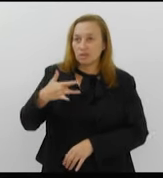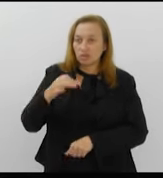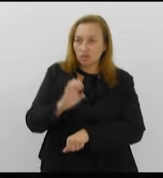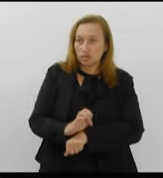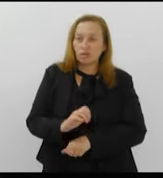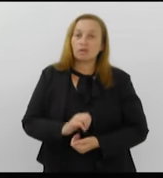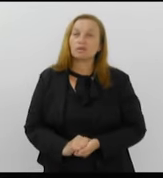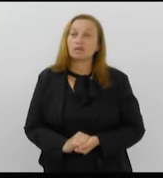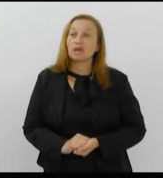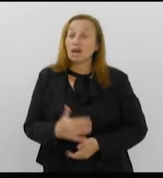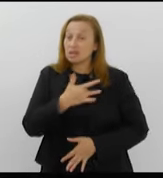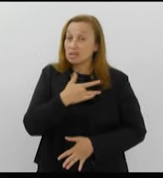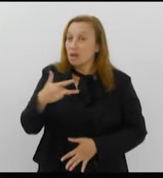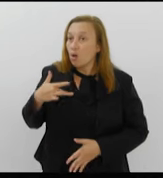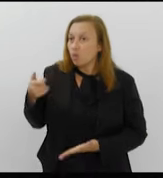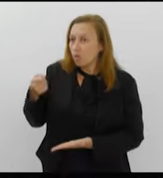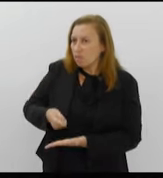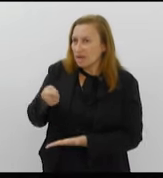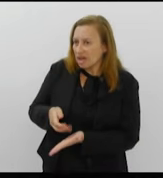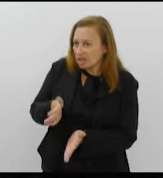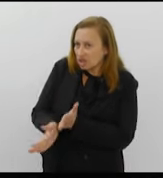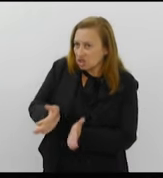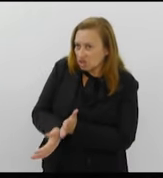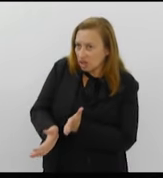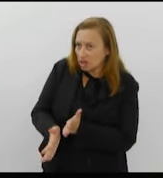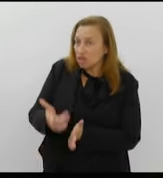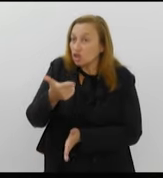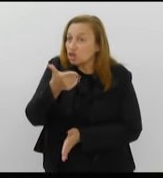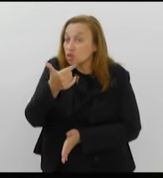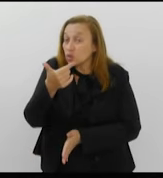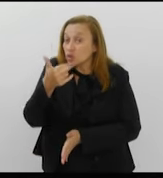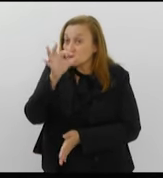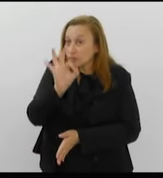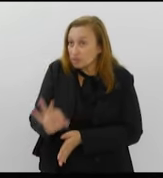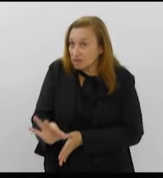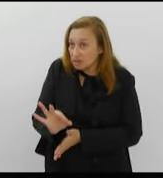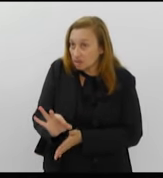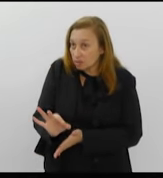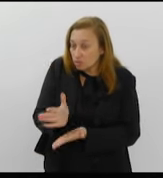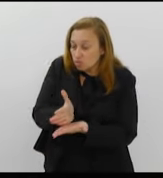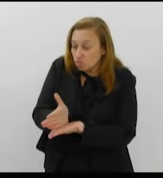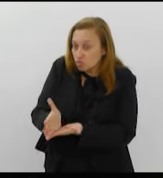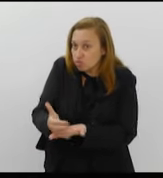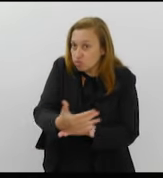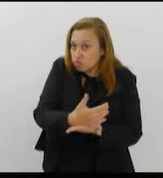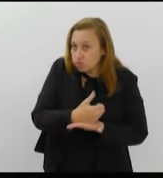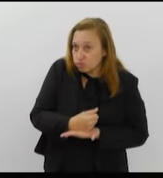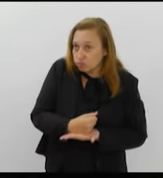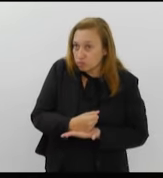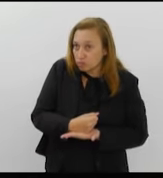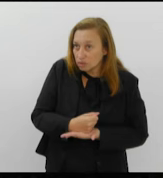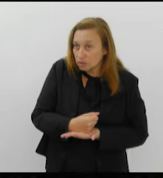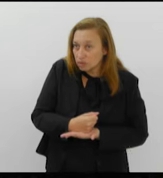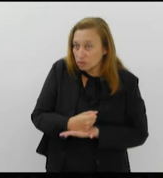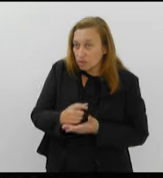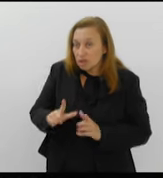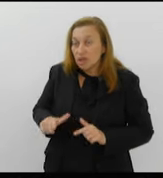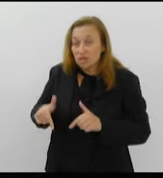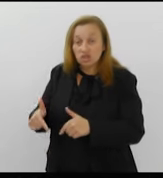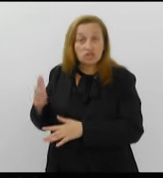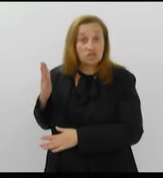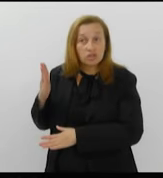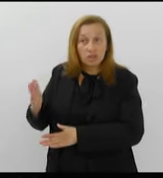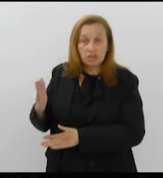A saúde é obrigada a gastar 12% das receitas em ações diretas da